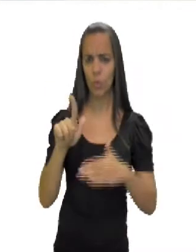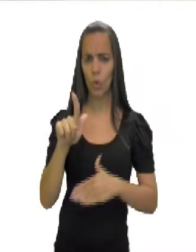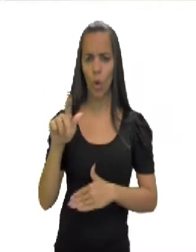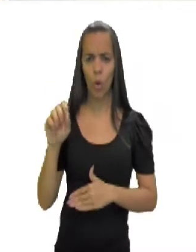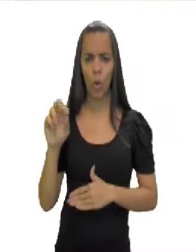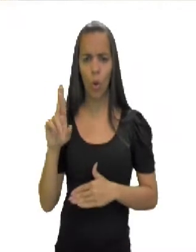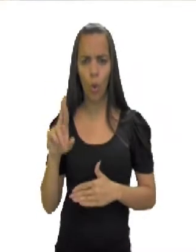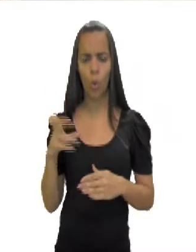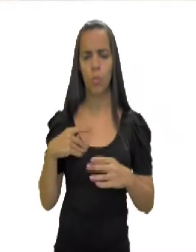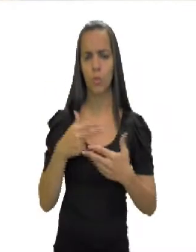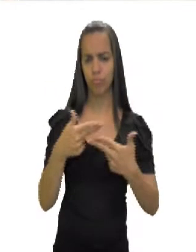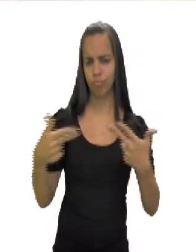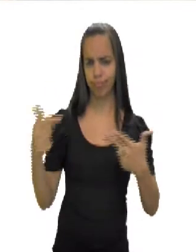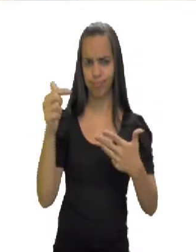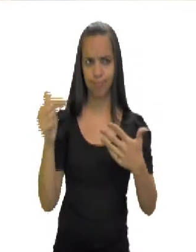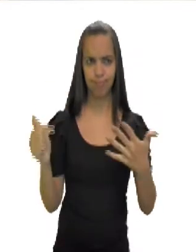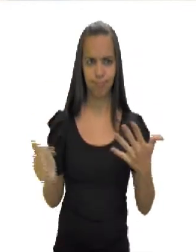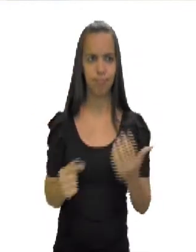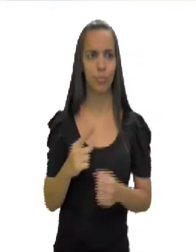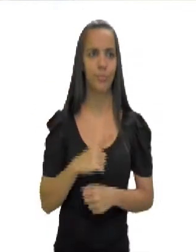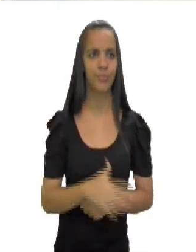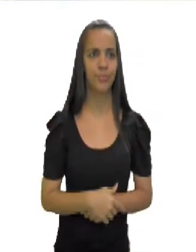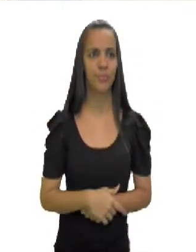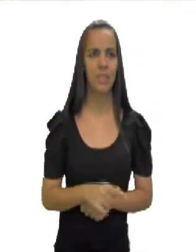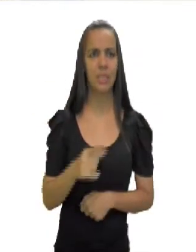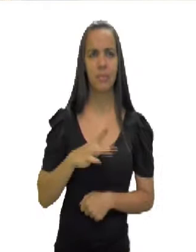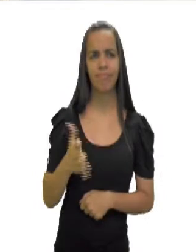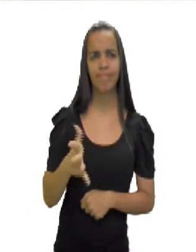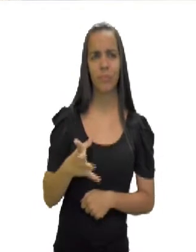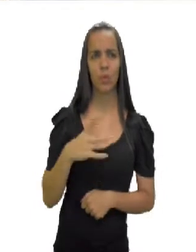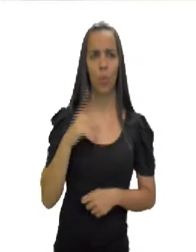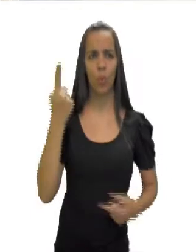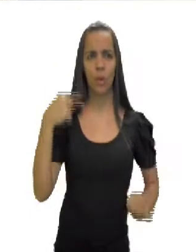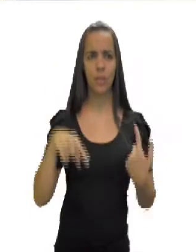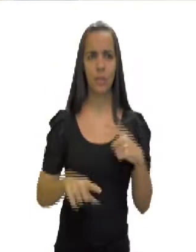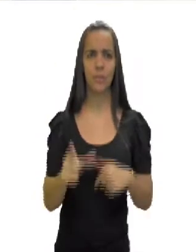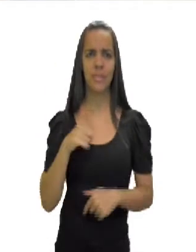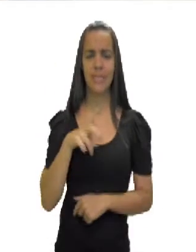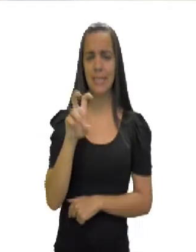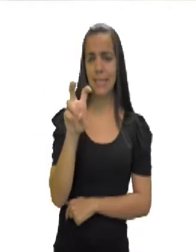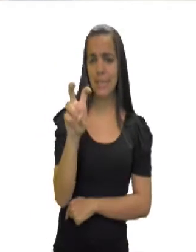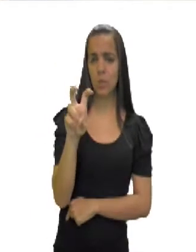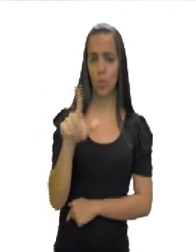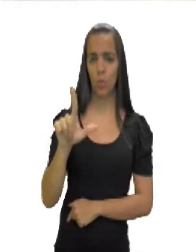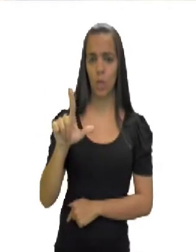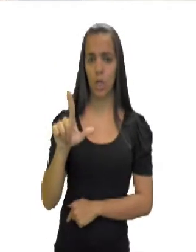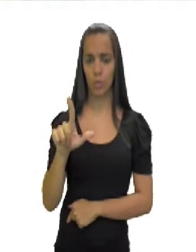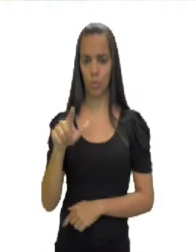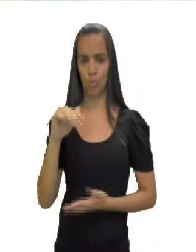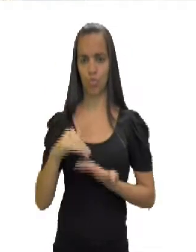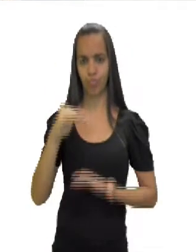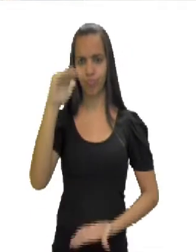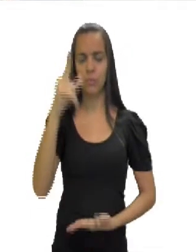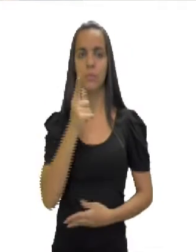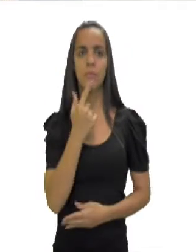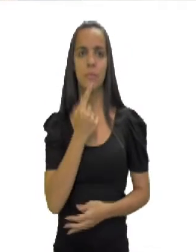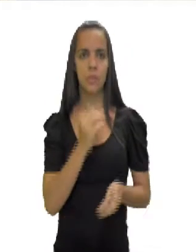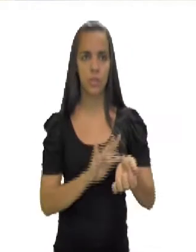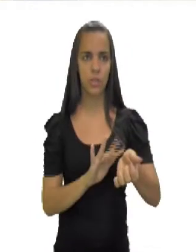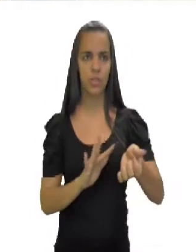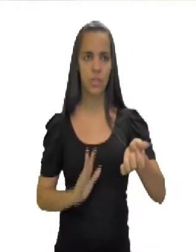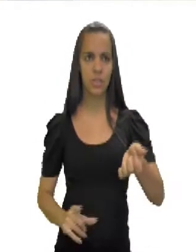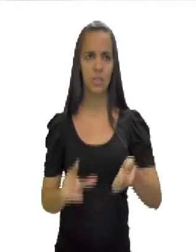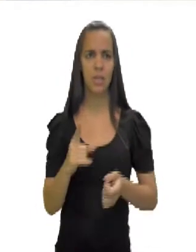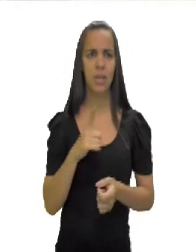No nosso organismo, há aproximadamente 5 litros de sangue. Ele é formado por